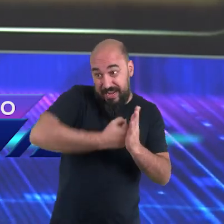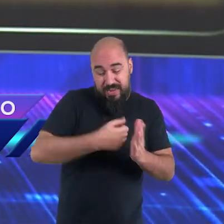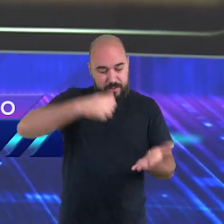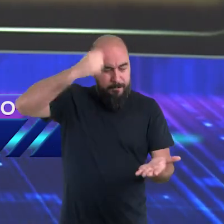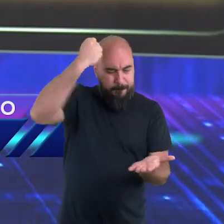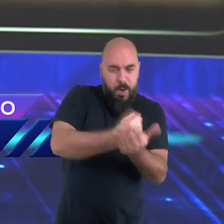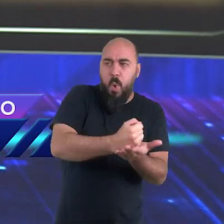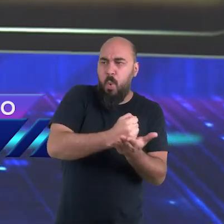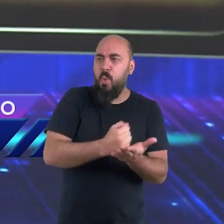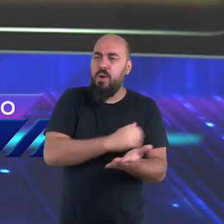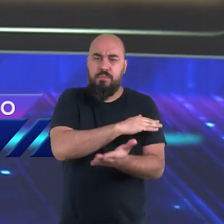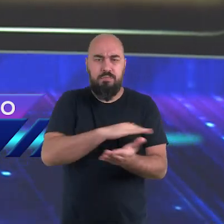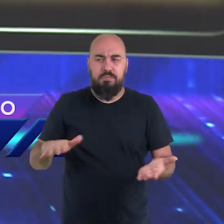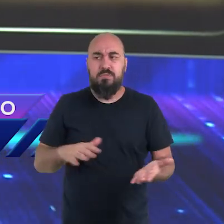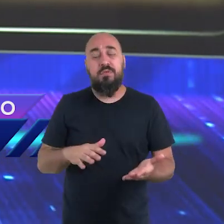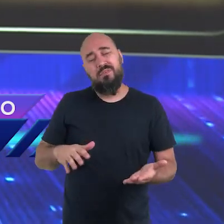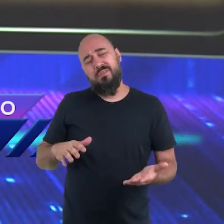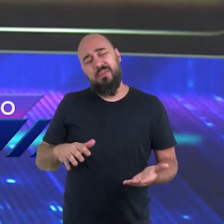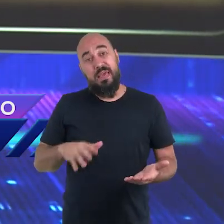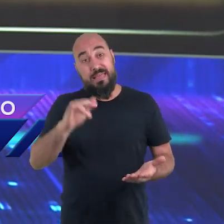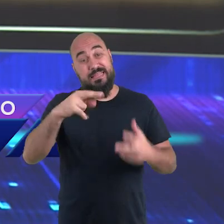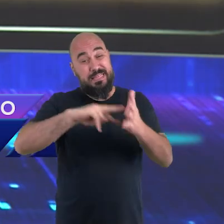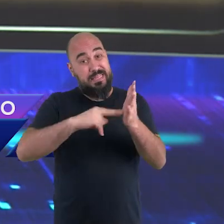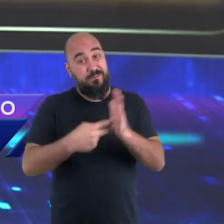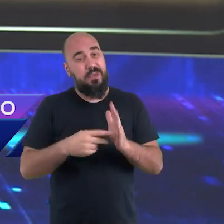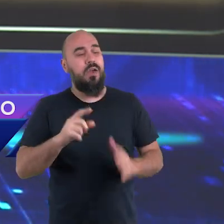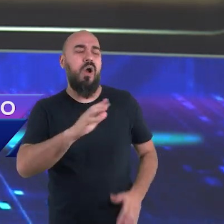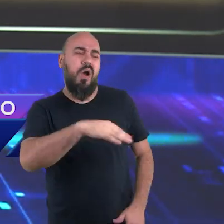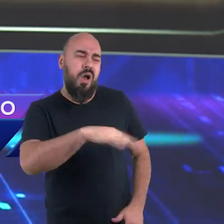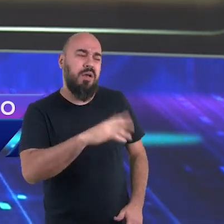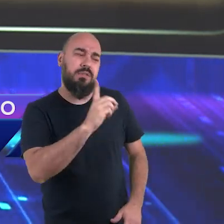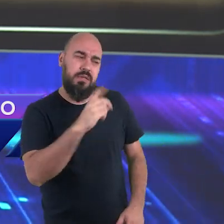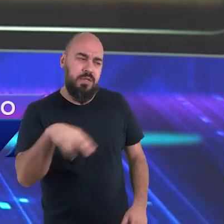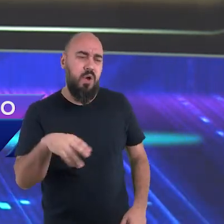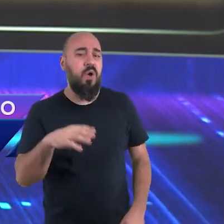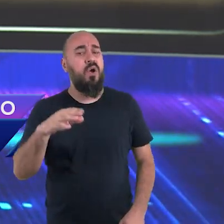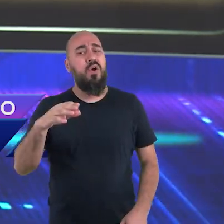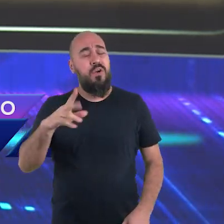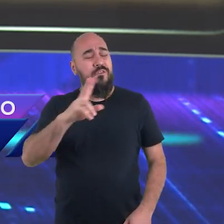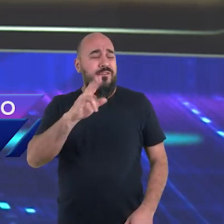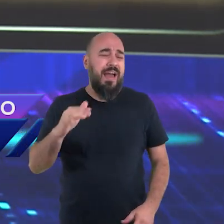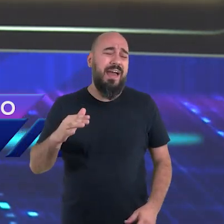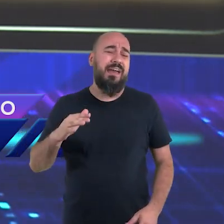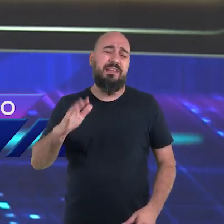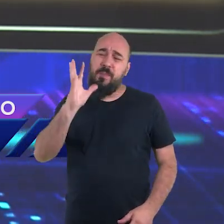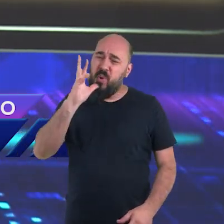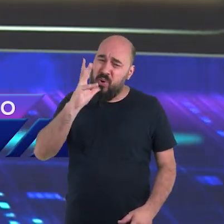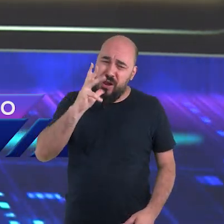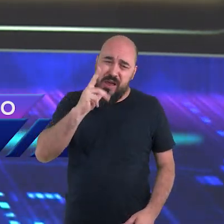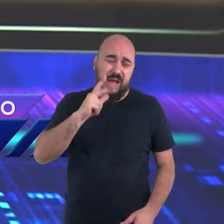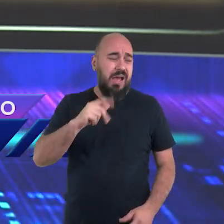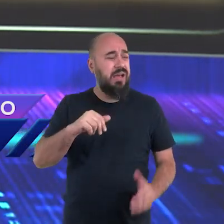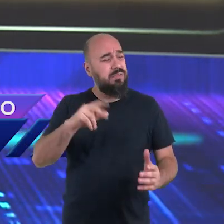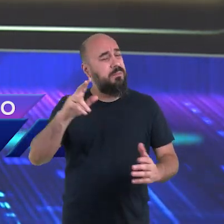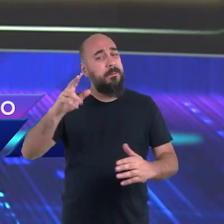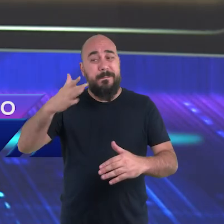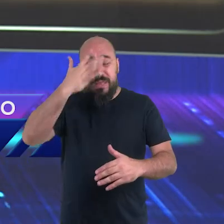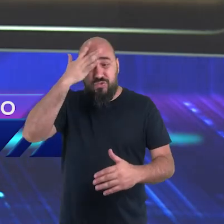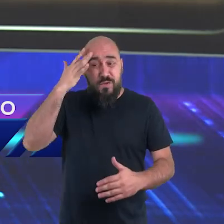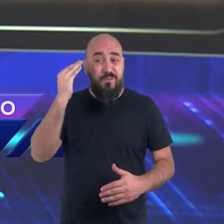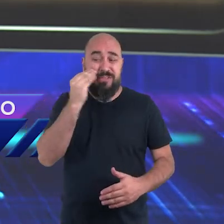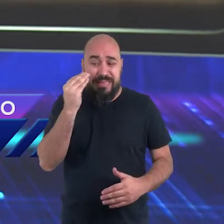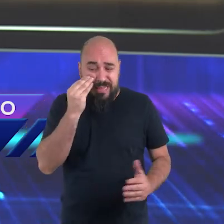por um bom tempo as pessoas não vão entender as minhas profecias. por um bom tempo, esse livro vai ficar selado.